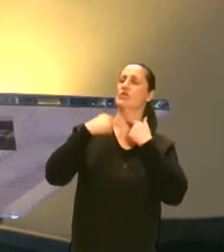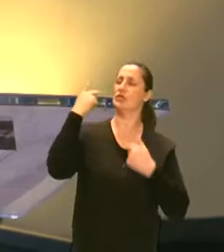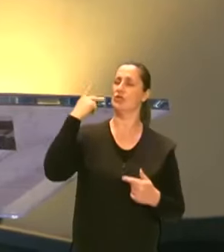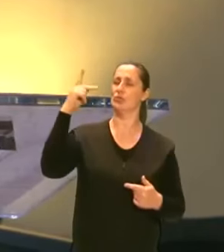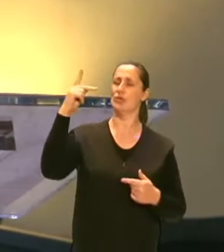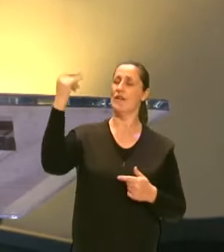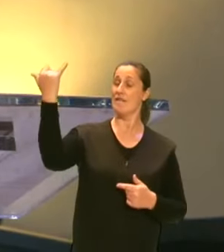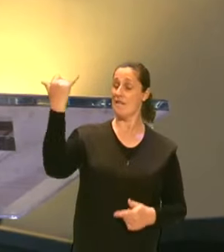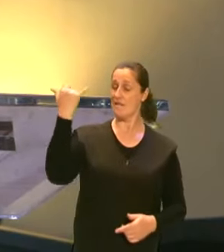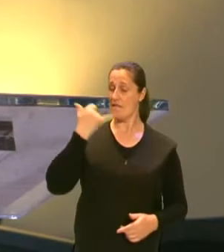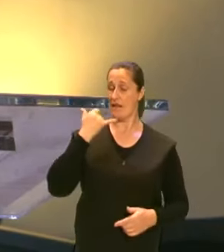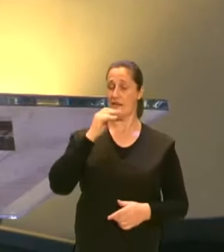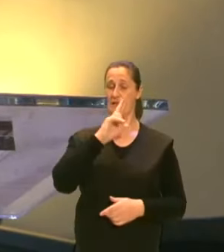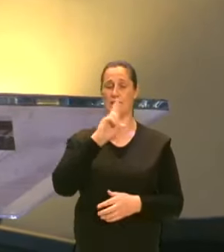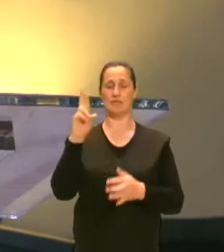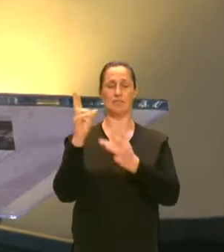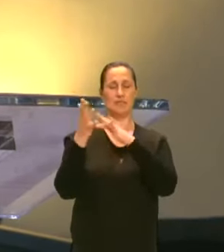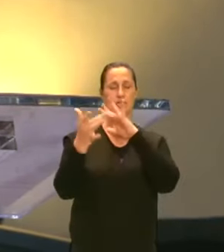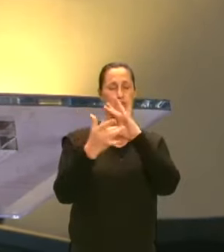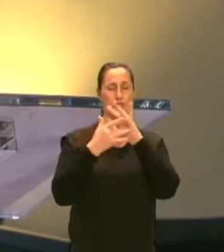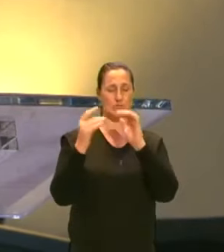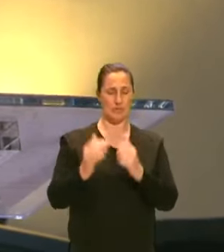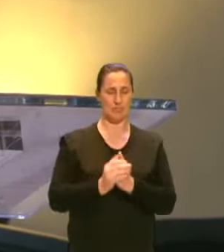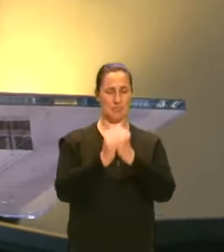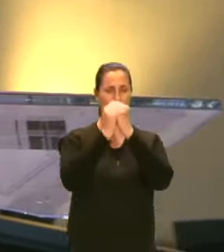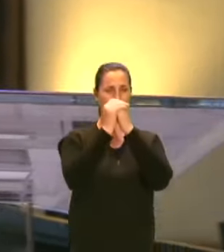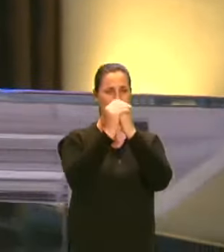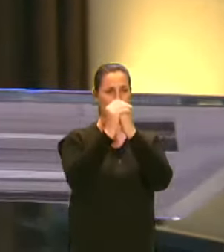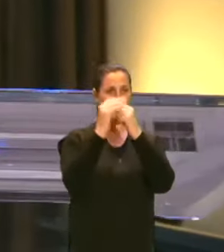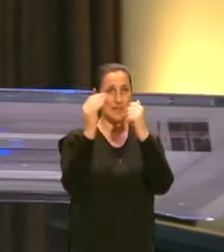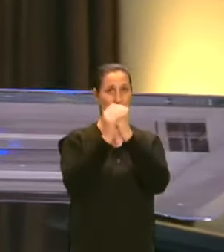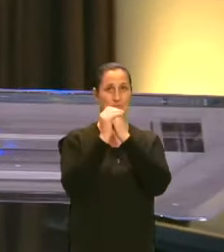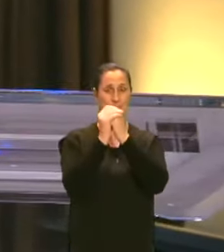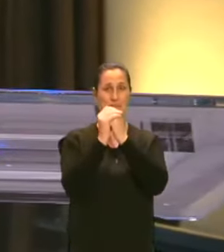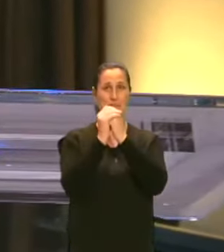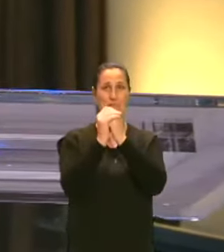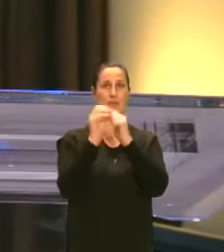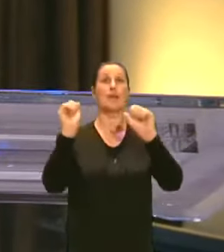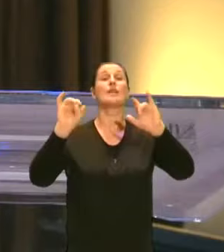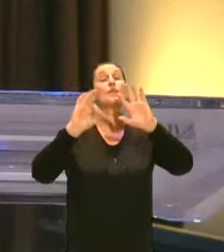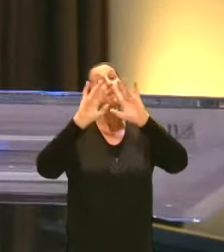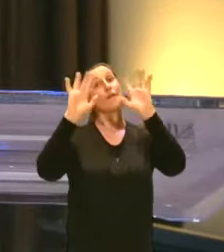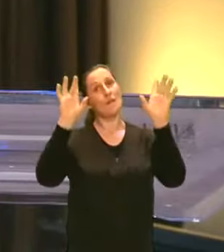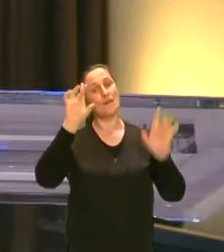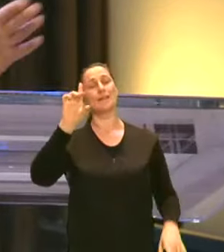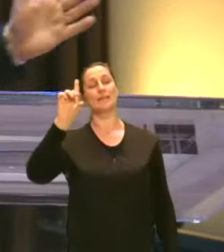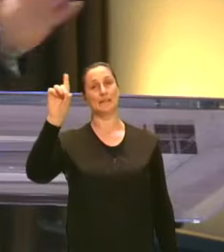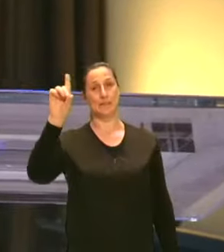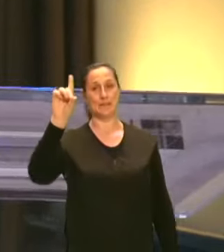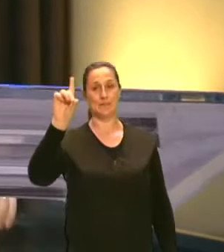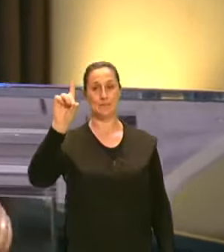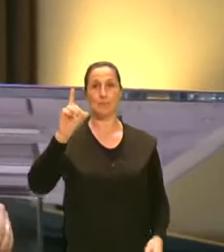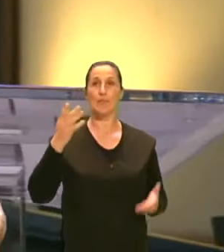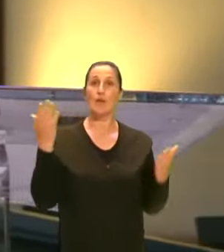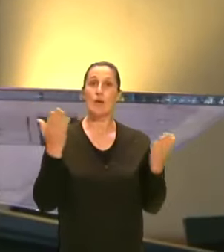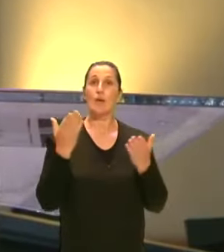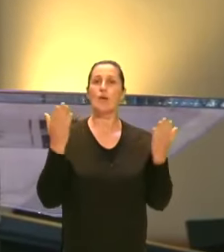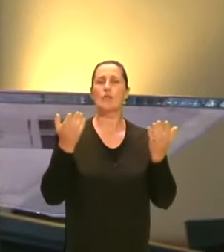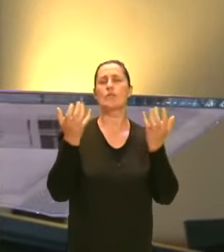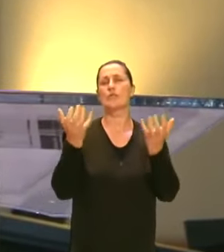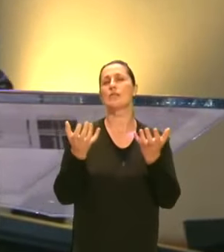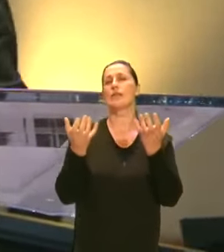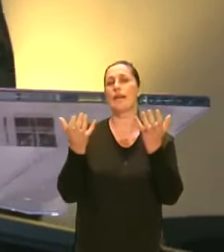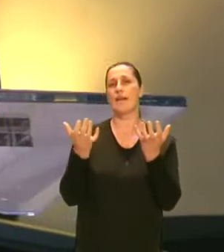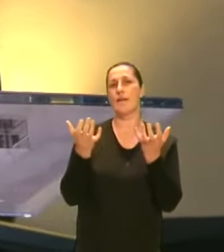em nome de Jesus. Amém e amém. Glória a Deus, glória a Deus. Hoje eu quero falar